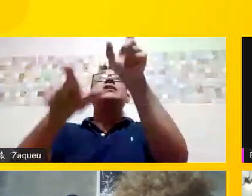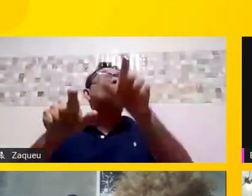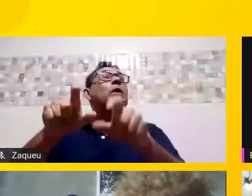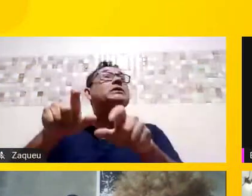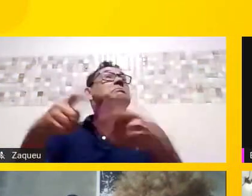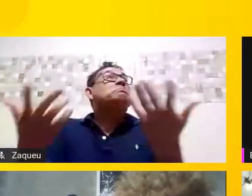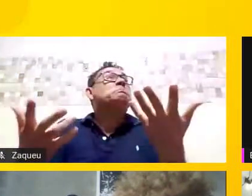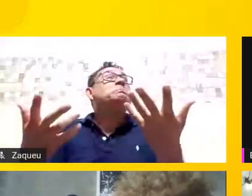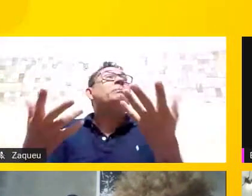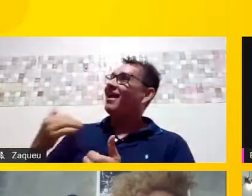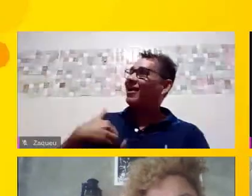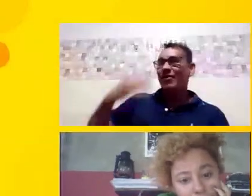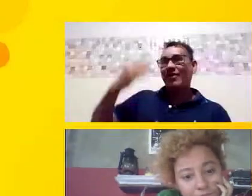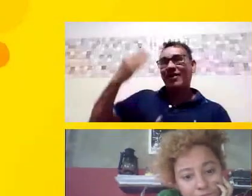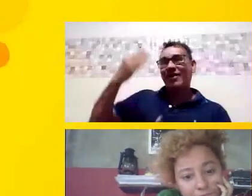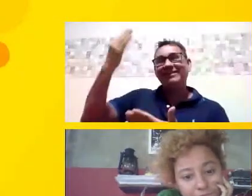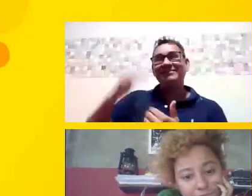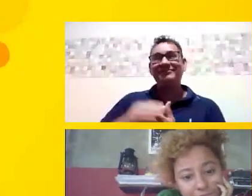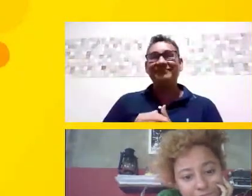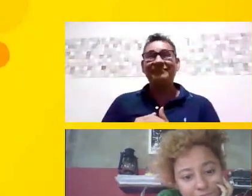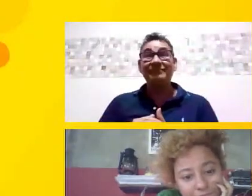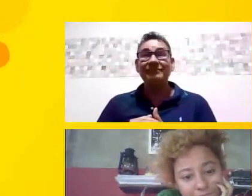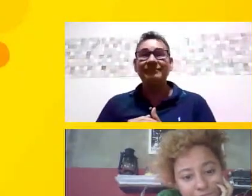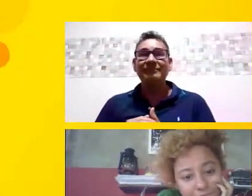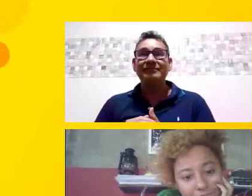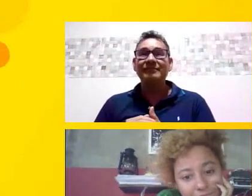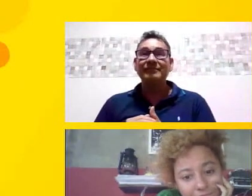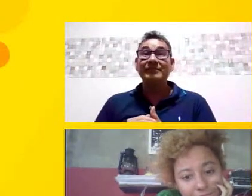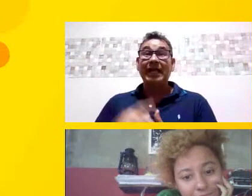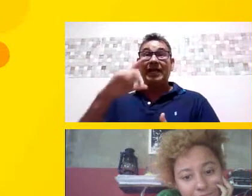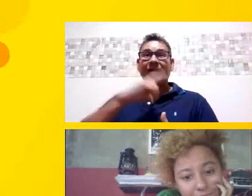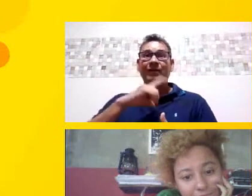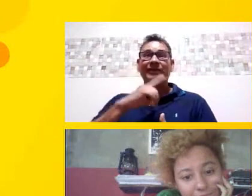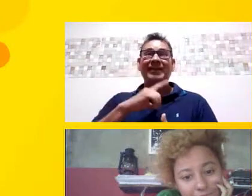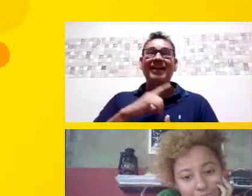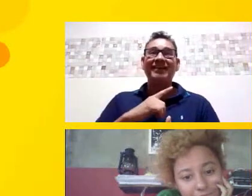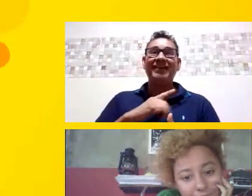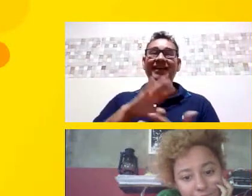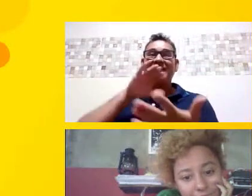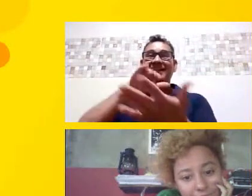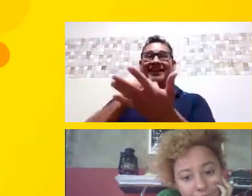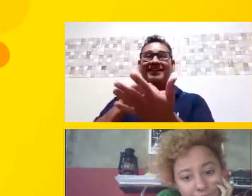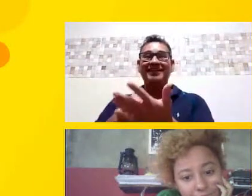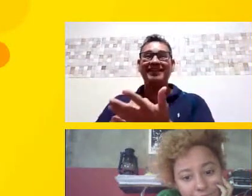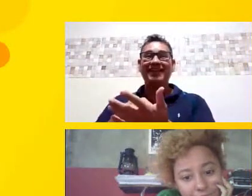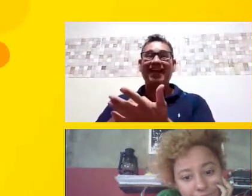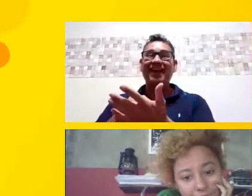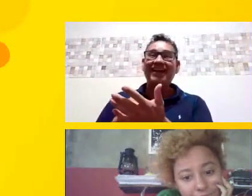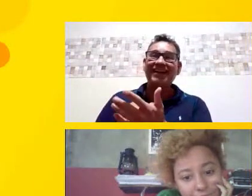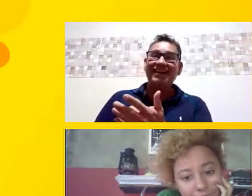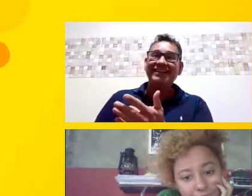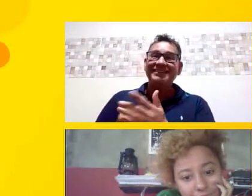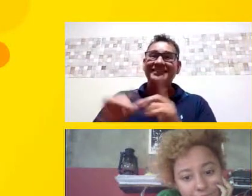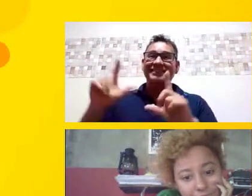cenas de escovação, né? Eu estava para desligar a câmera aqui, a minha câmera, porque.